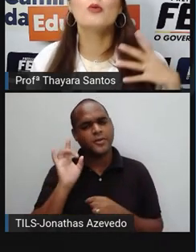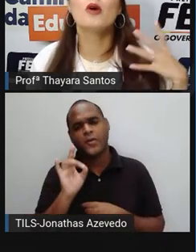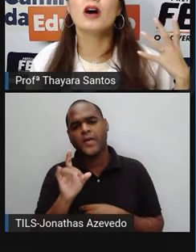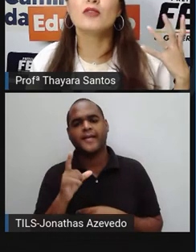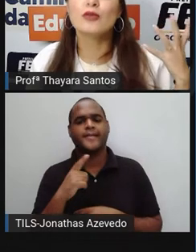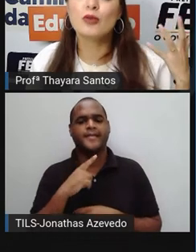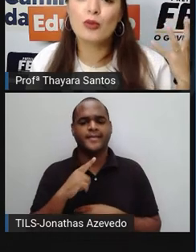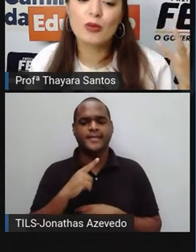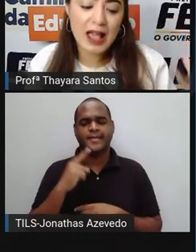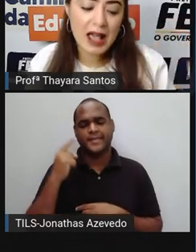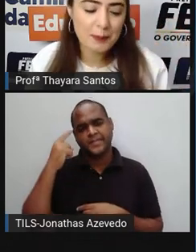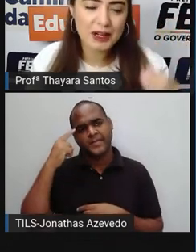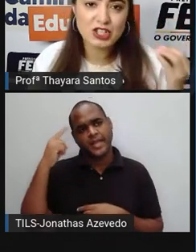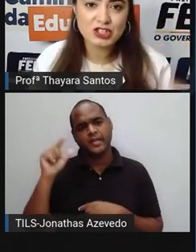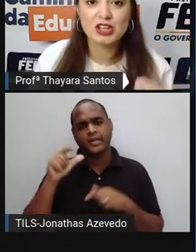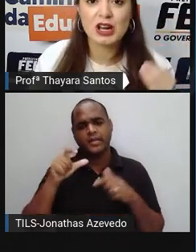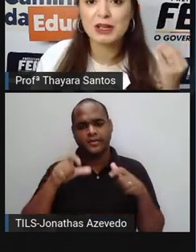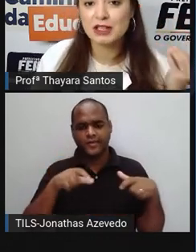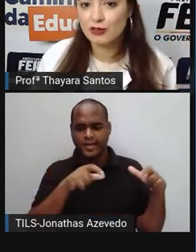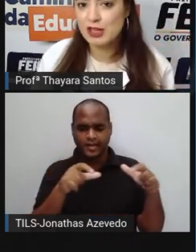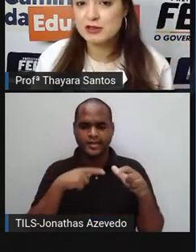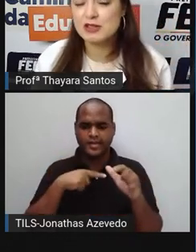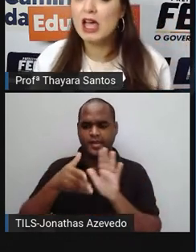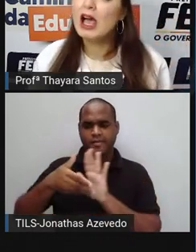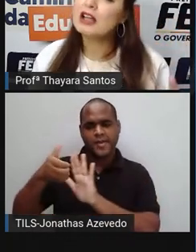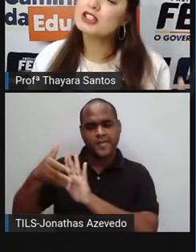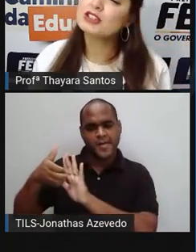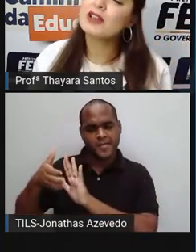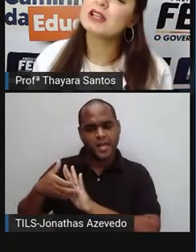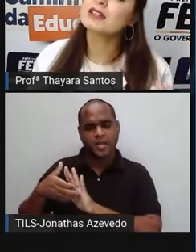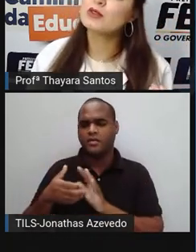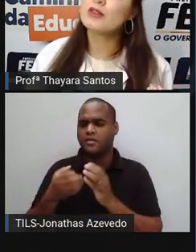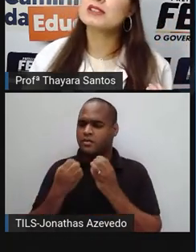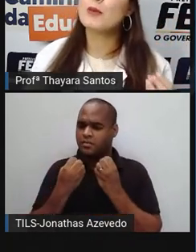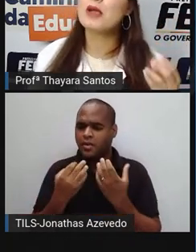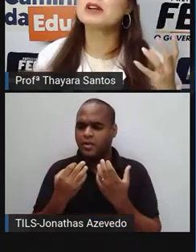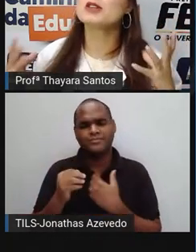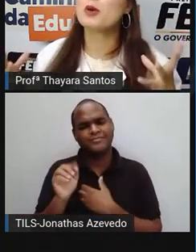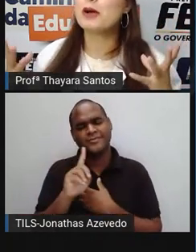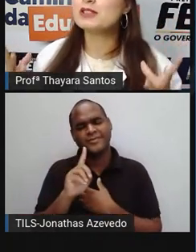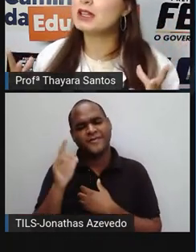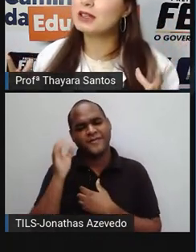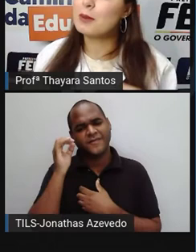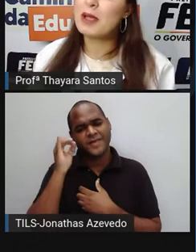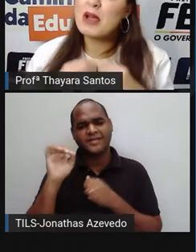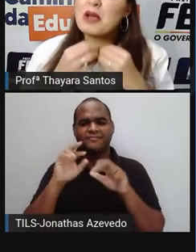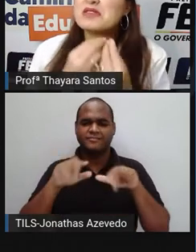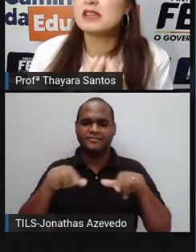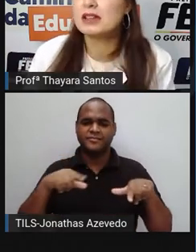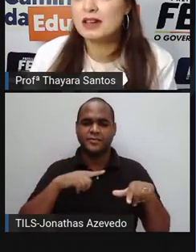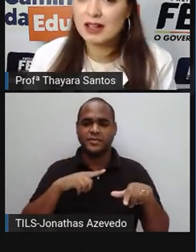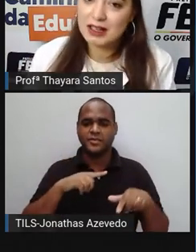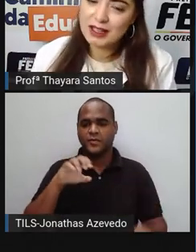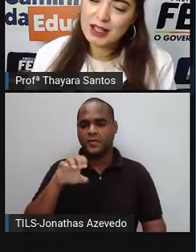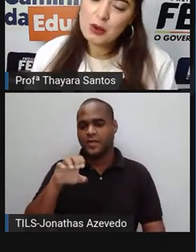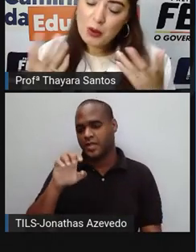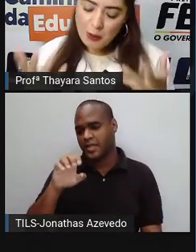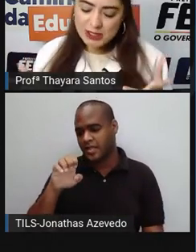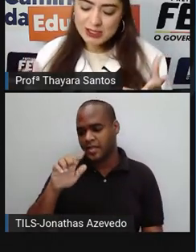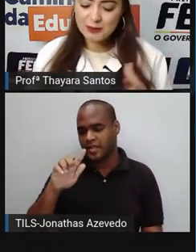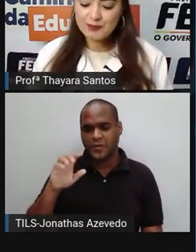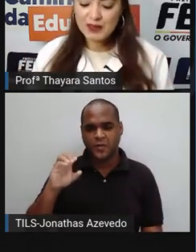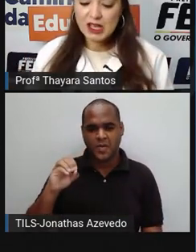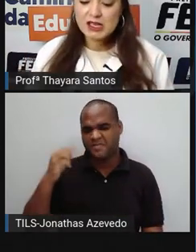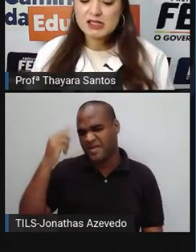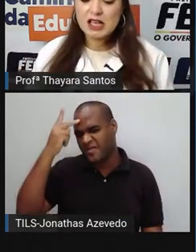como um lugar para a gente tirar benefícios a gente vai tá tendo a visão meio antropocêntrica meio é igual sempre cair